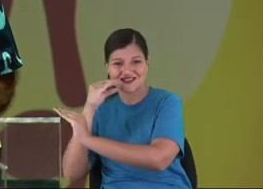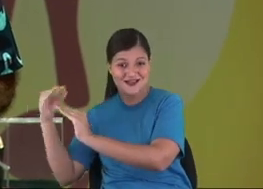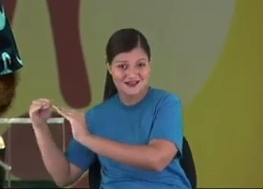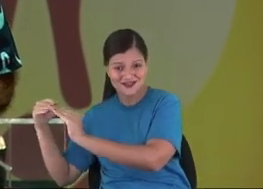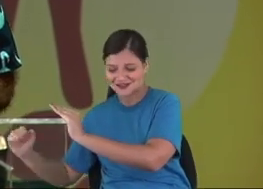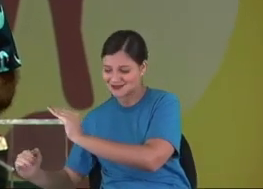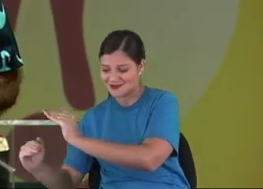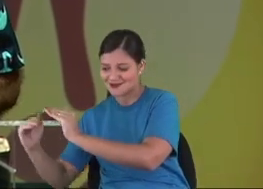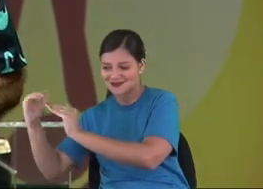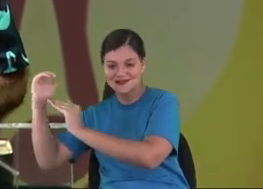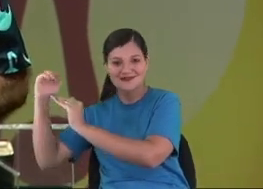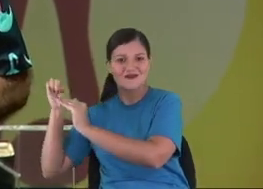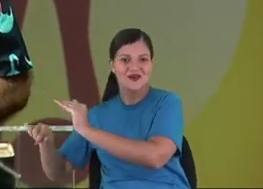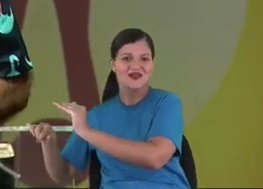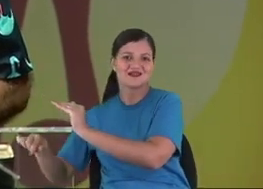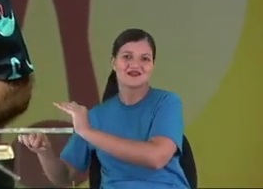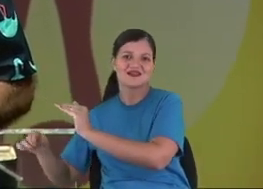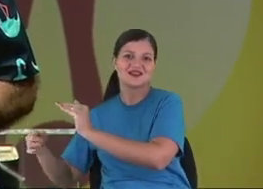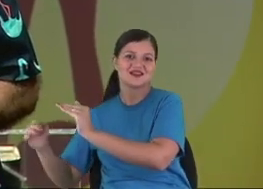entraram por muita corrupção.